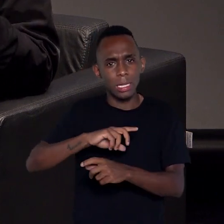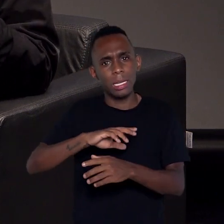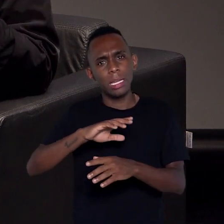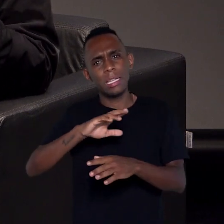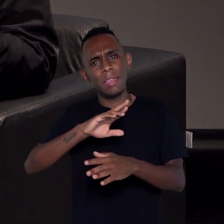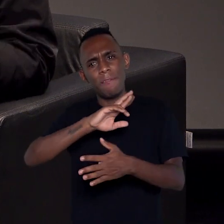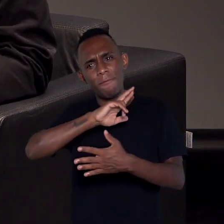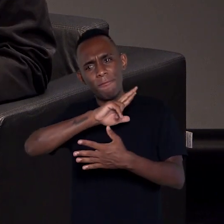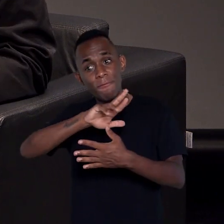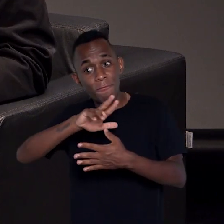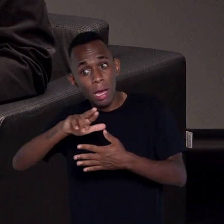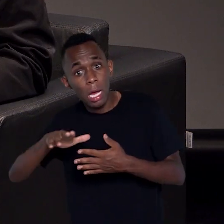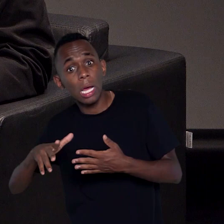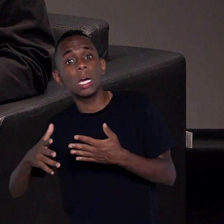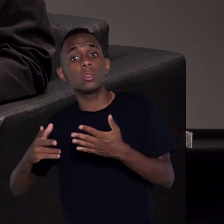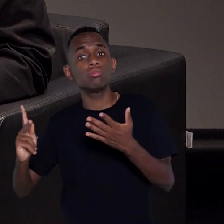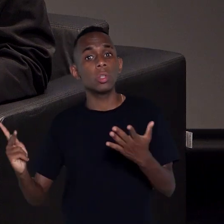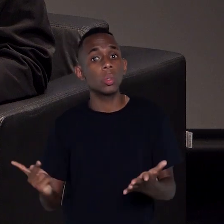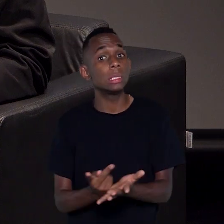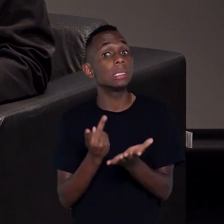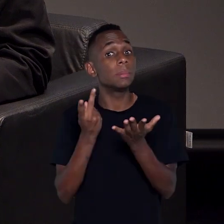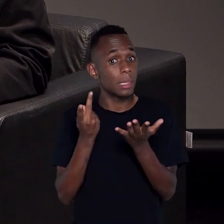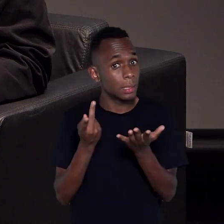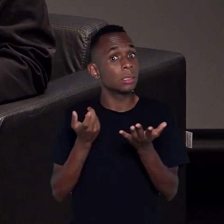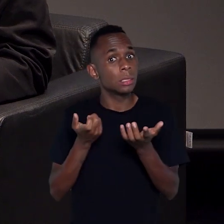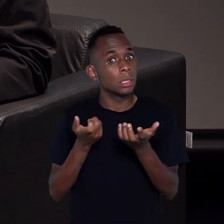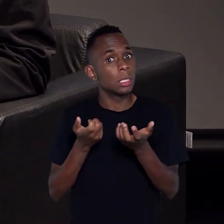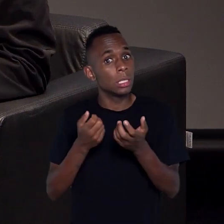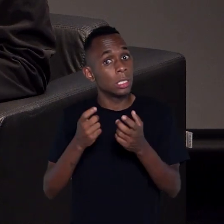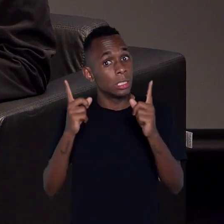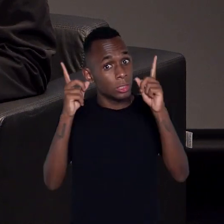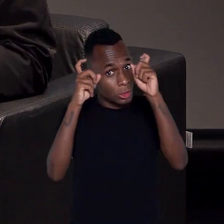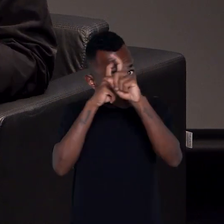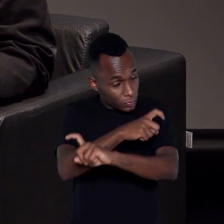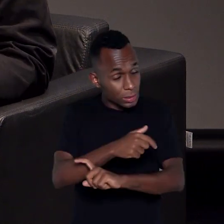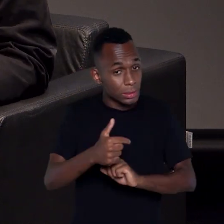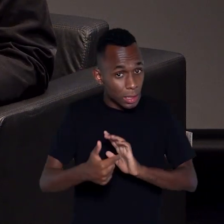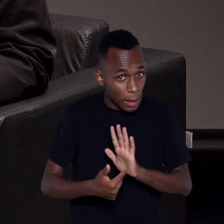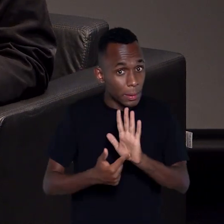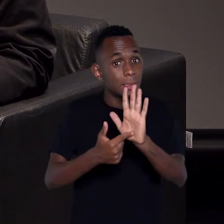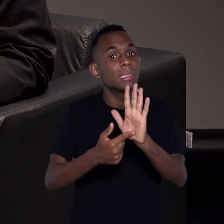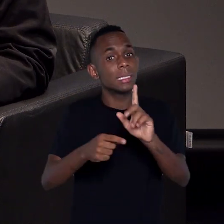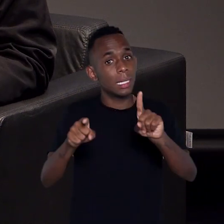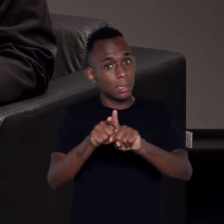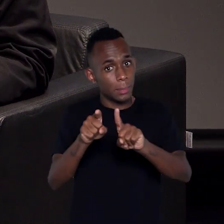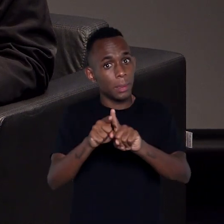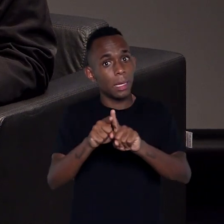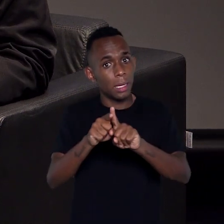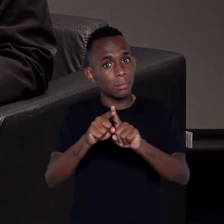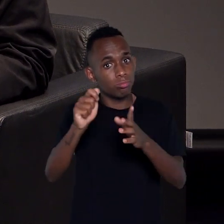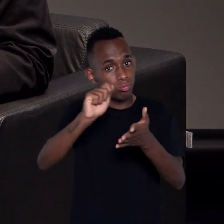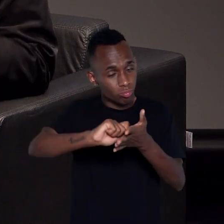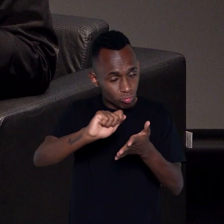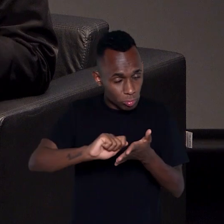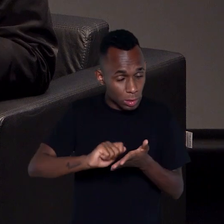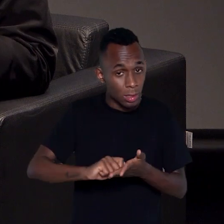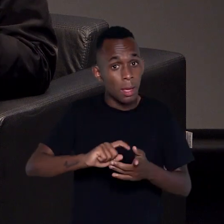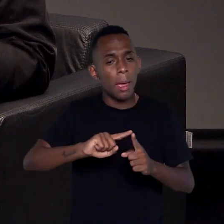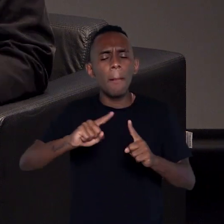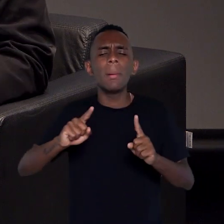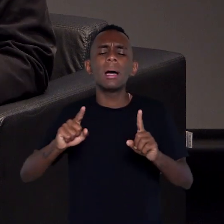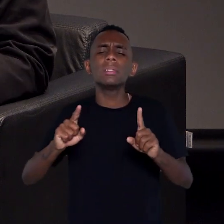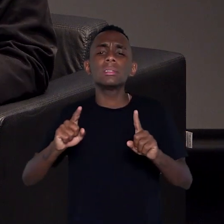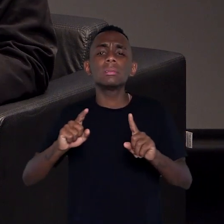motivações, que é cheia de coisas difíceis até de transpor para um texto literário, mas que ainda